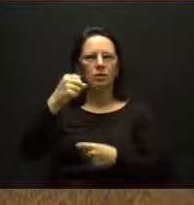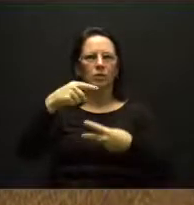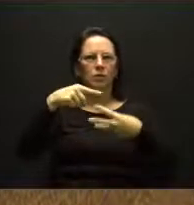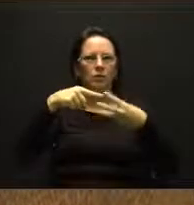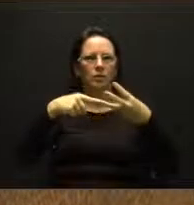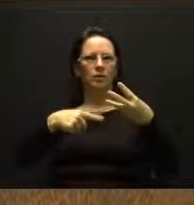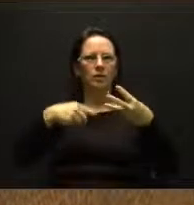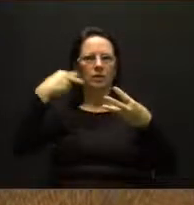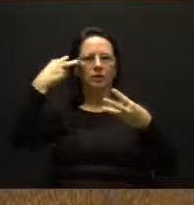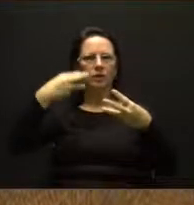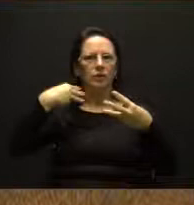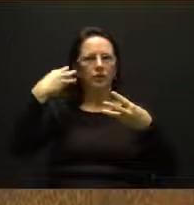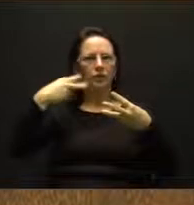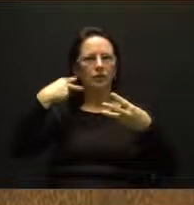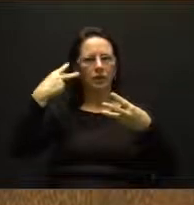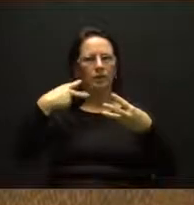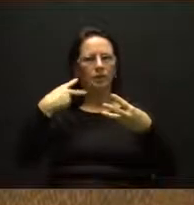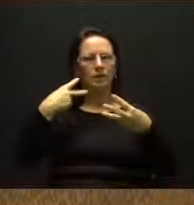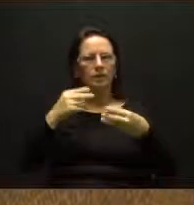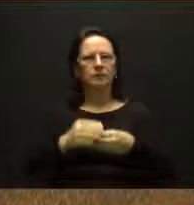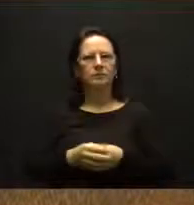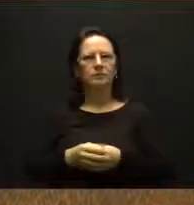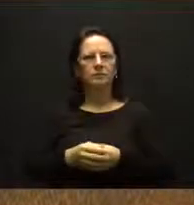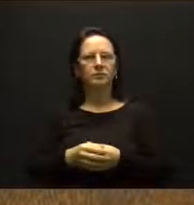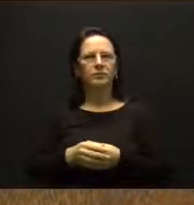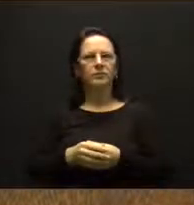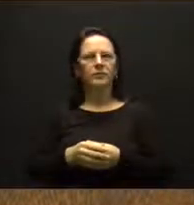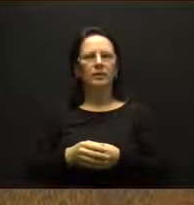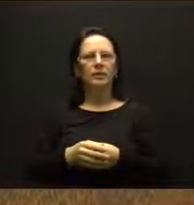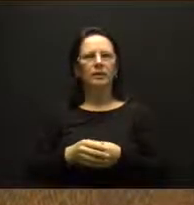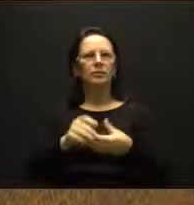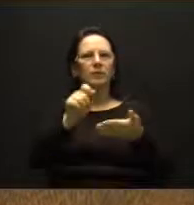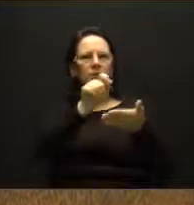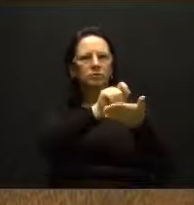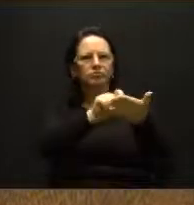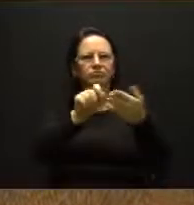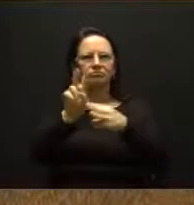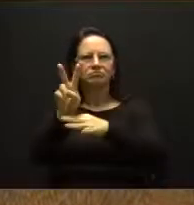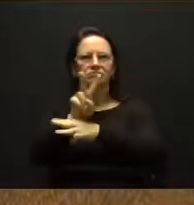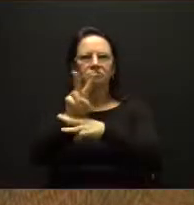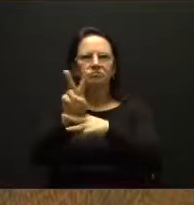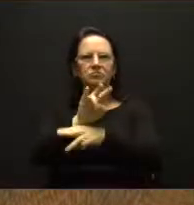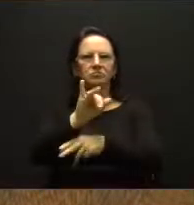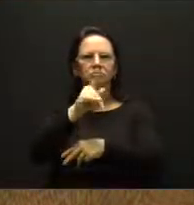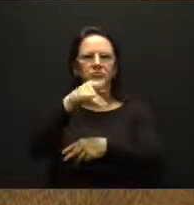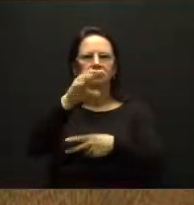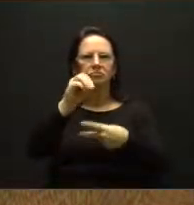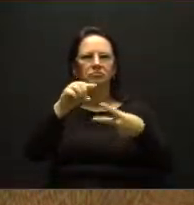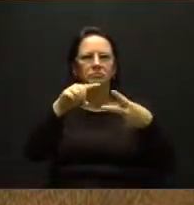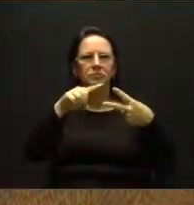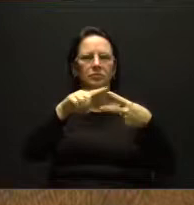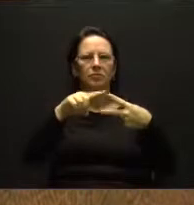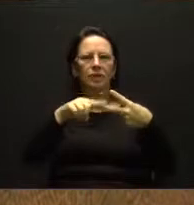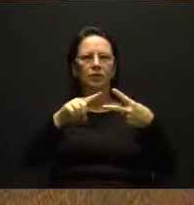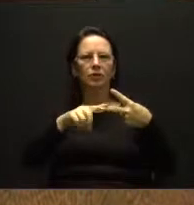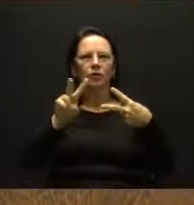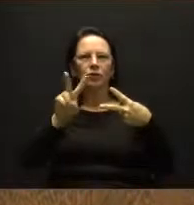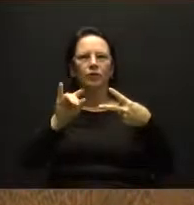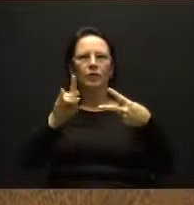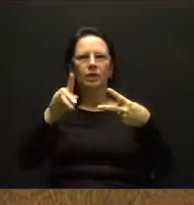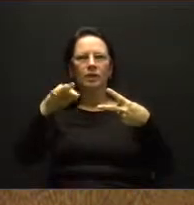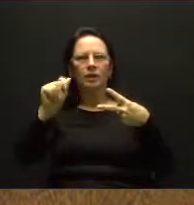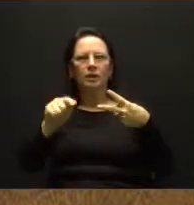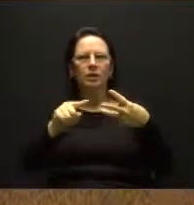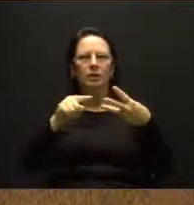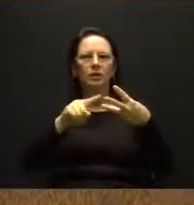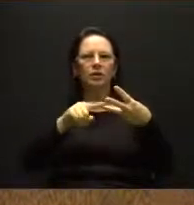vereadores que integram esse poder para pôr a apurar o impacto social ambiental e de vizinhança na área